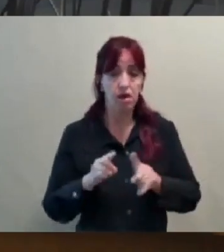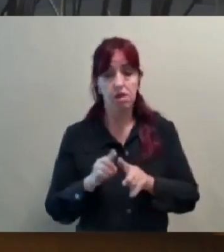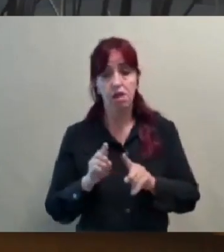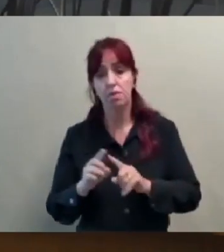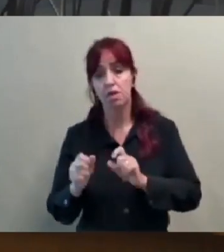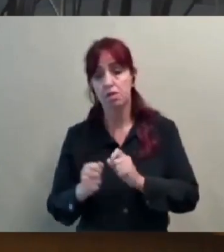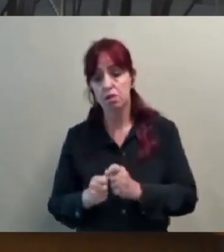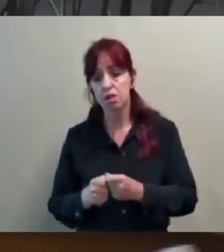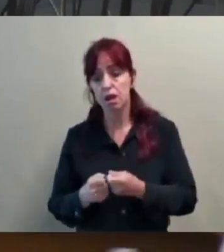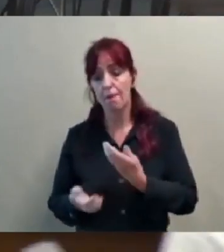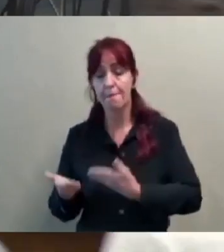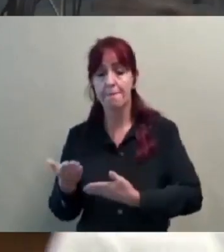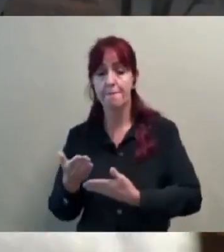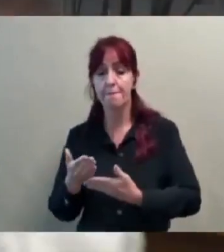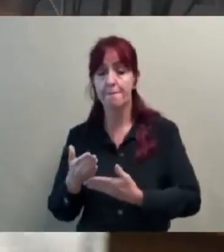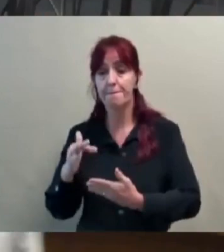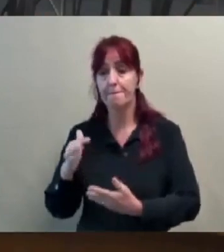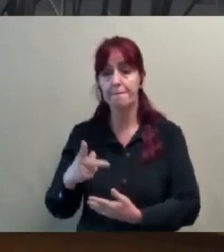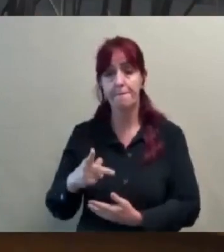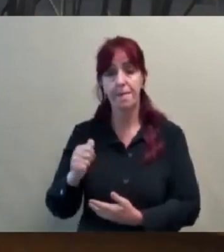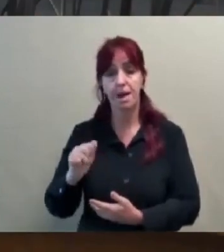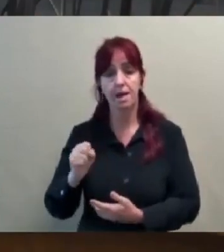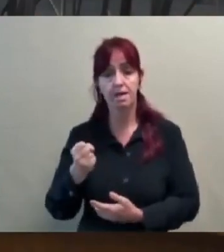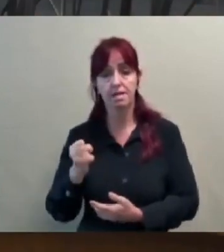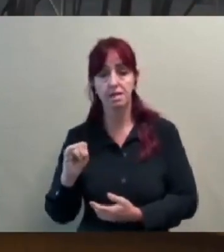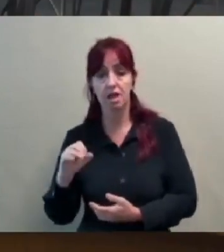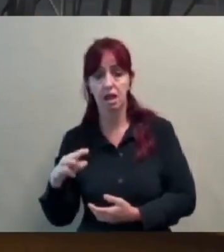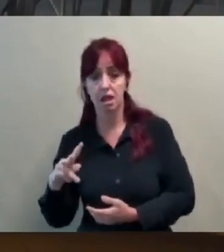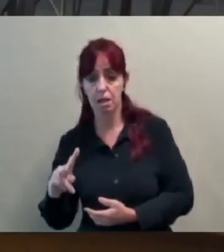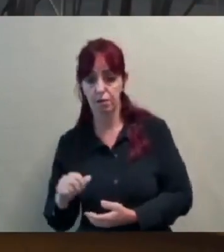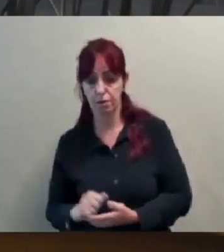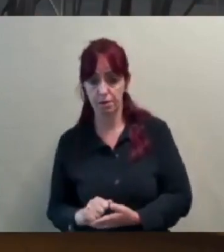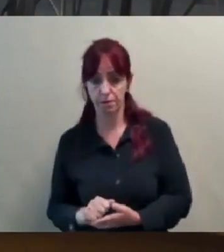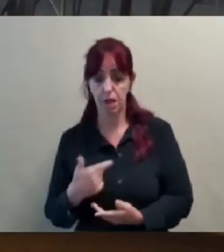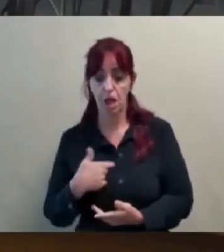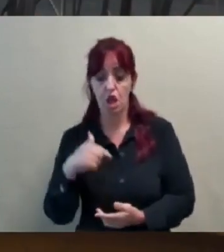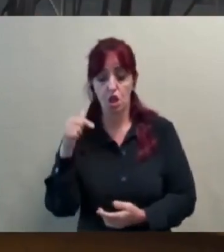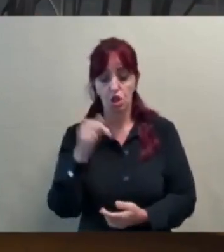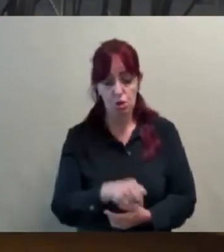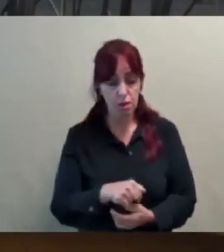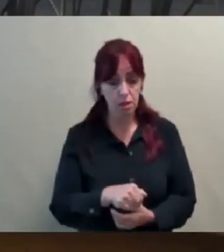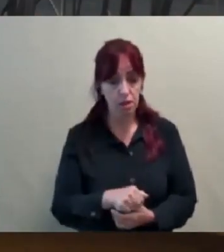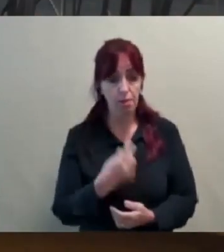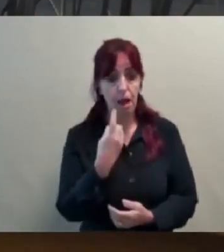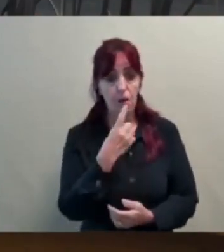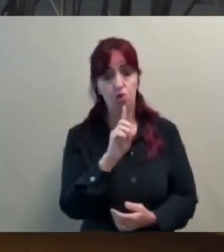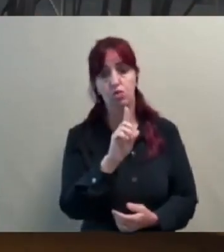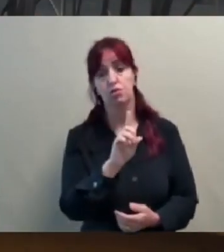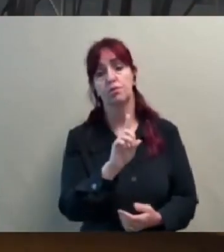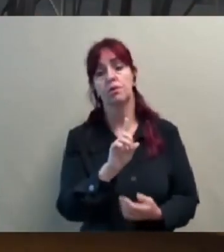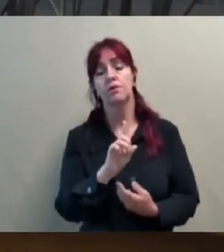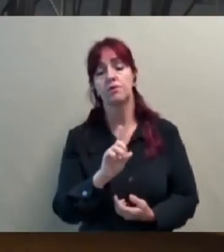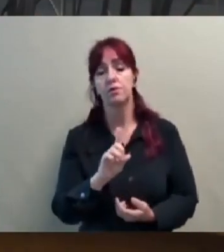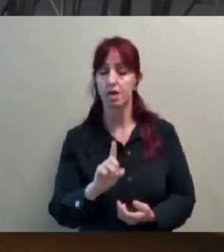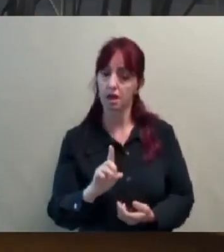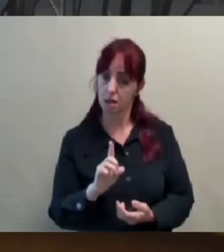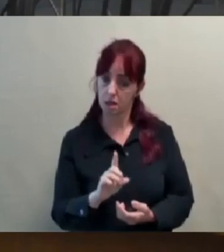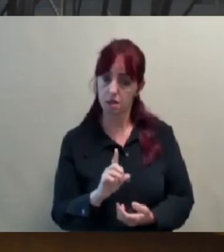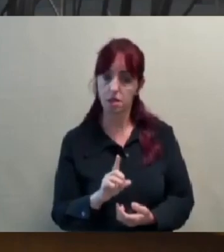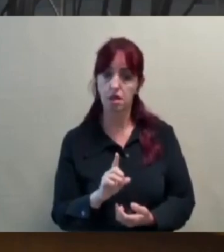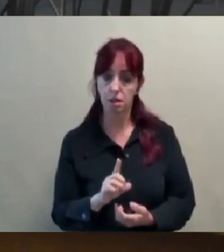passiva. Eu estou, pela última vez, reiterando